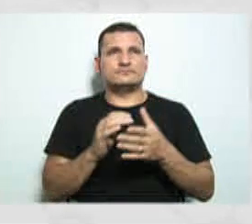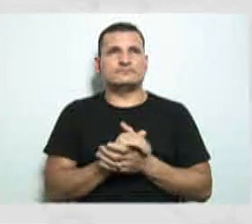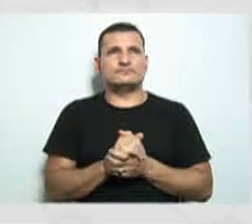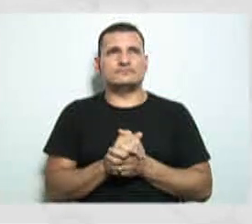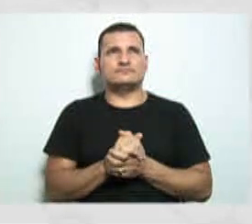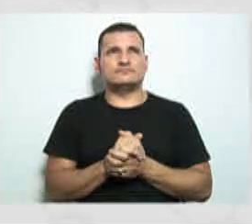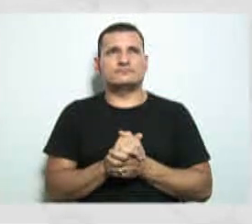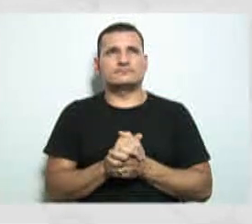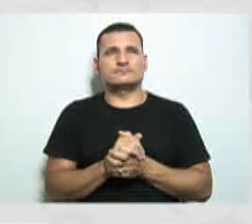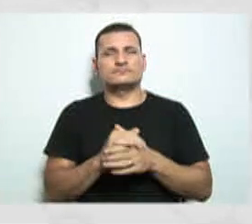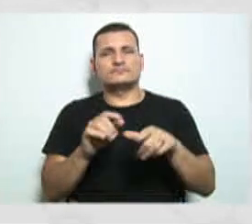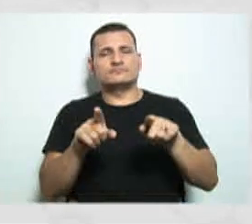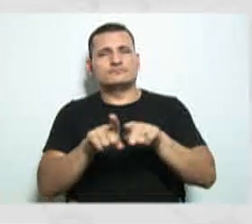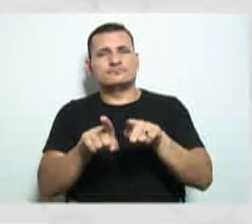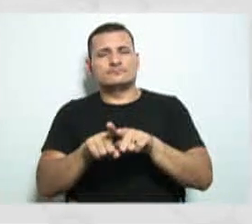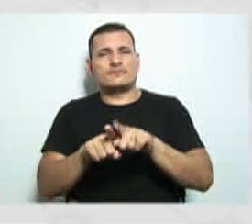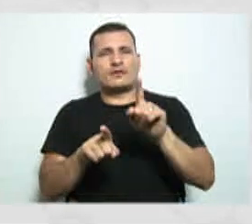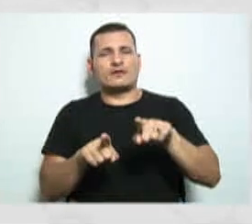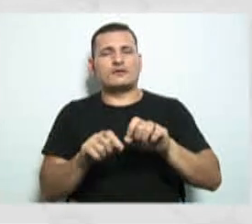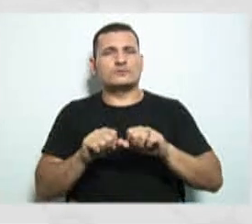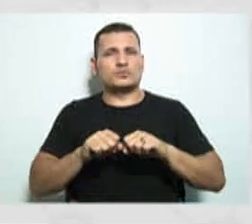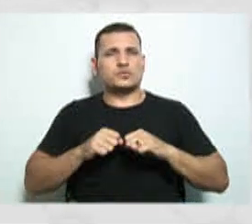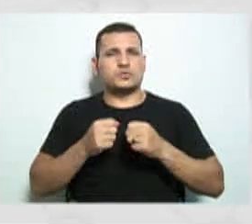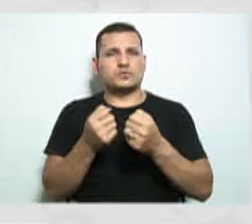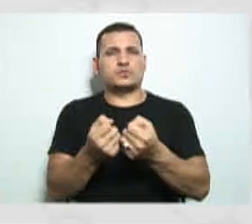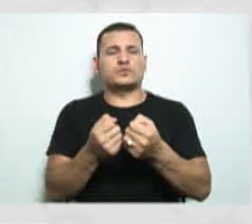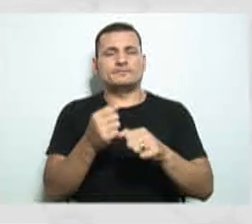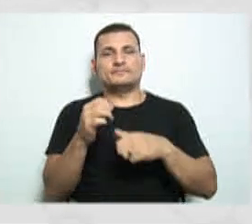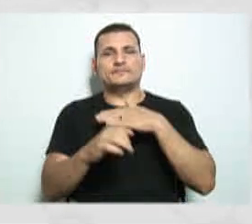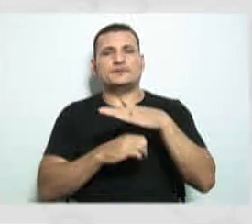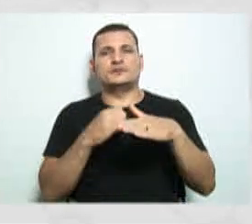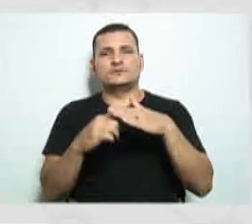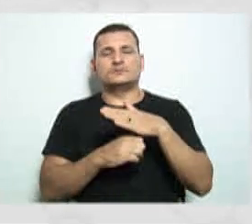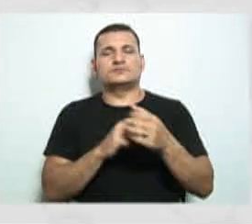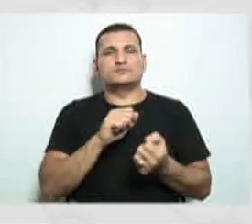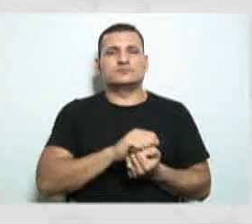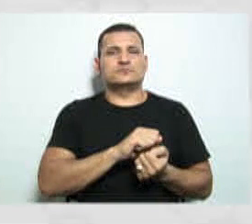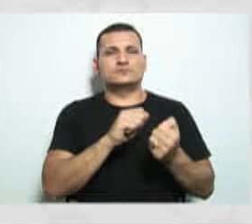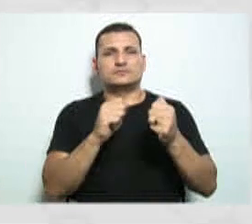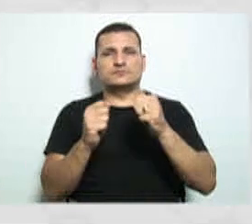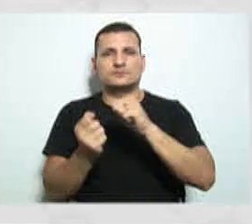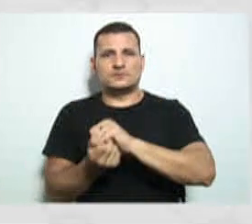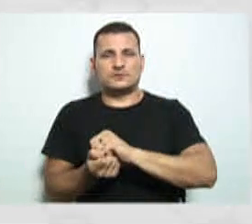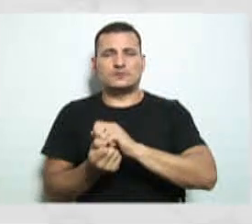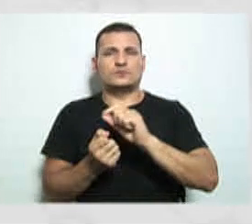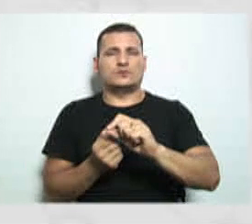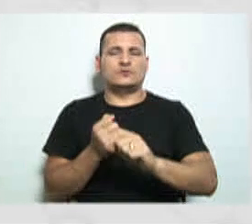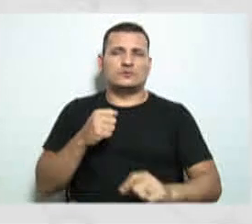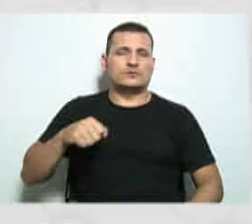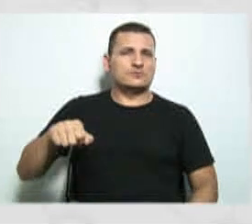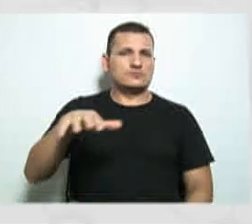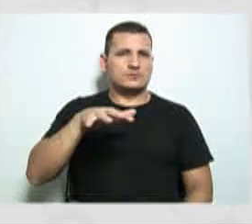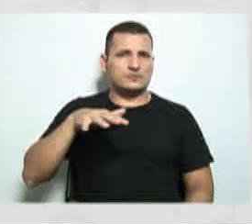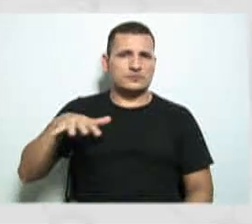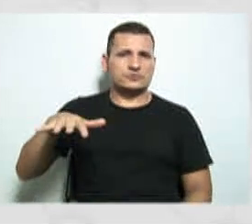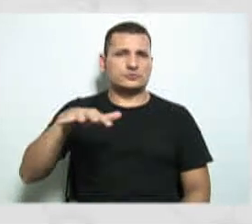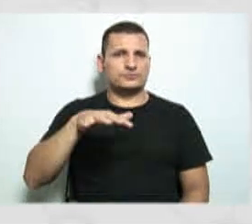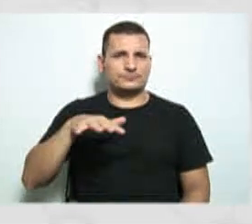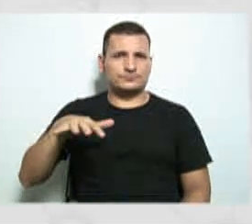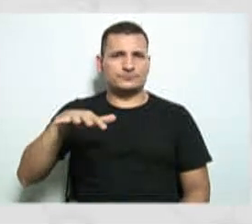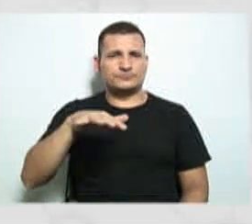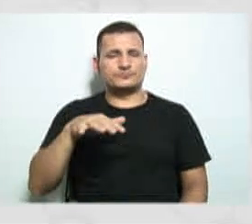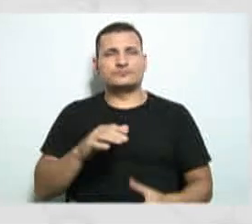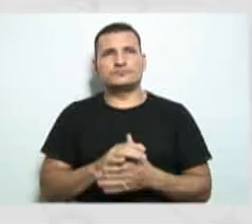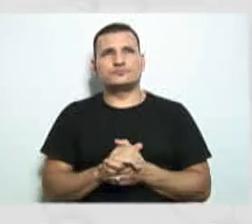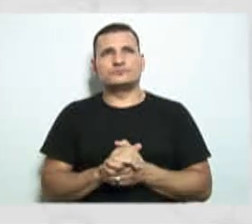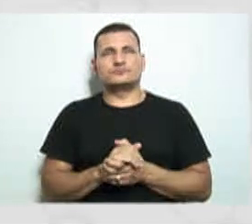ó, definimos também como um esforço de uma empresa para adaptar-se às condições ambientais a que está sujeito. Ó. Por